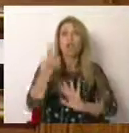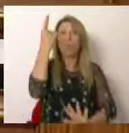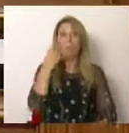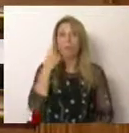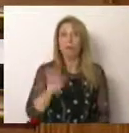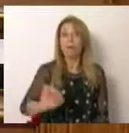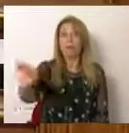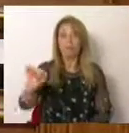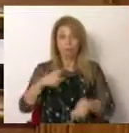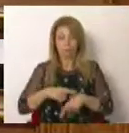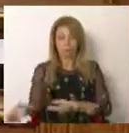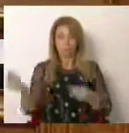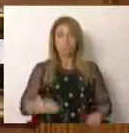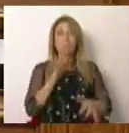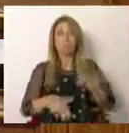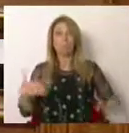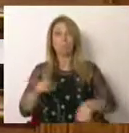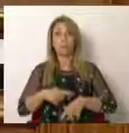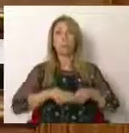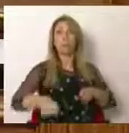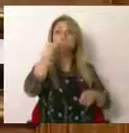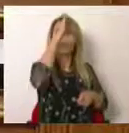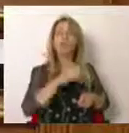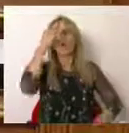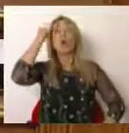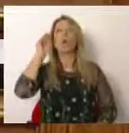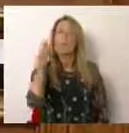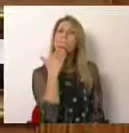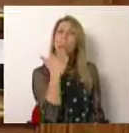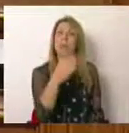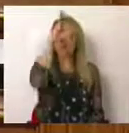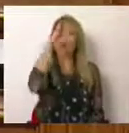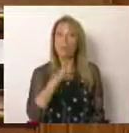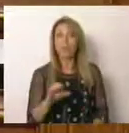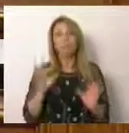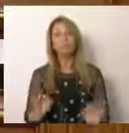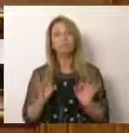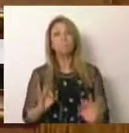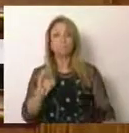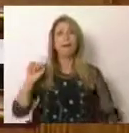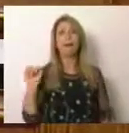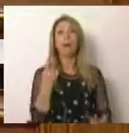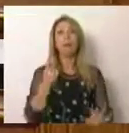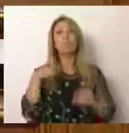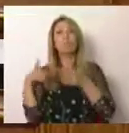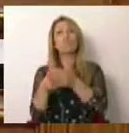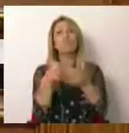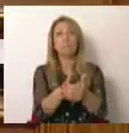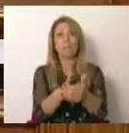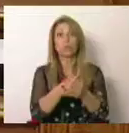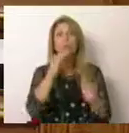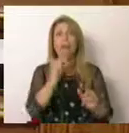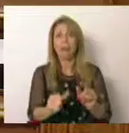nesta legislatura, a pedir ao Governo, a recomendar ao Governo justamente que acelere o processo das dragagens